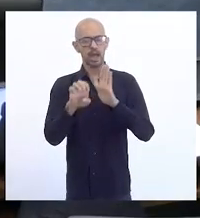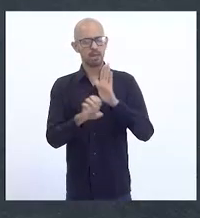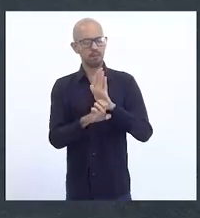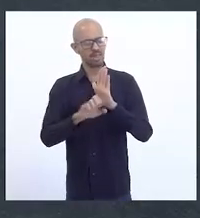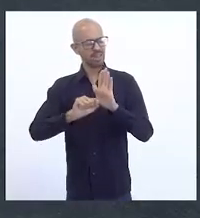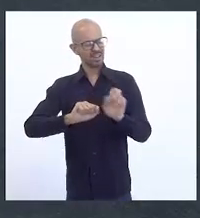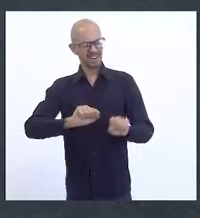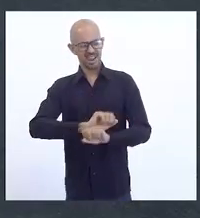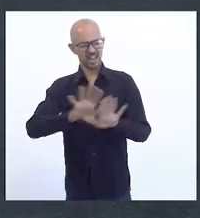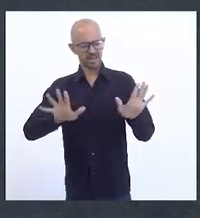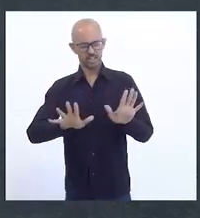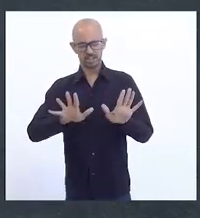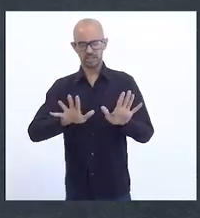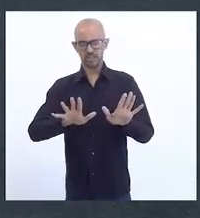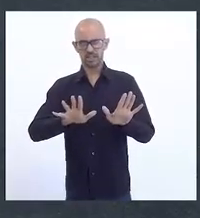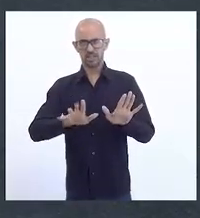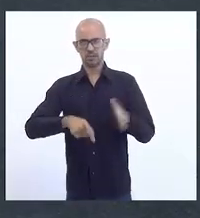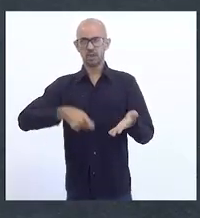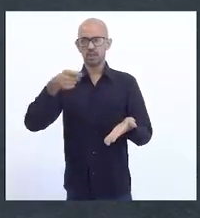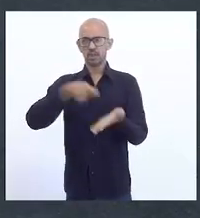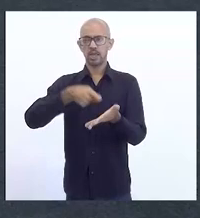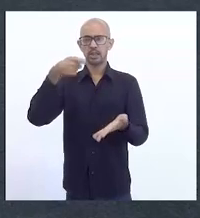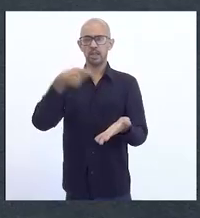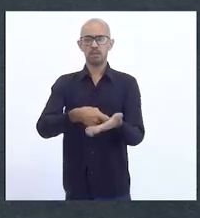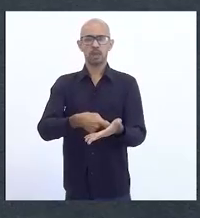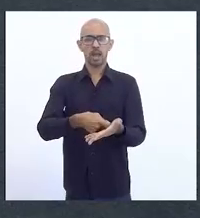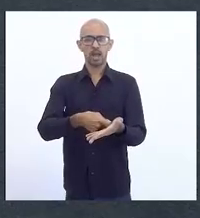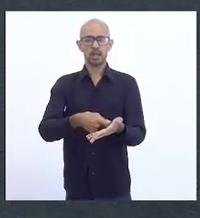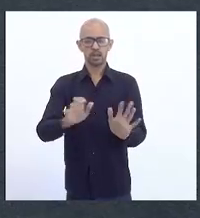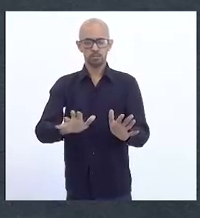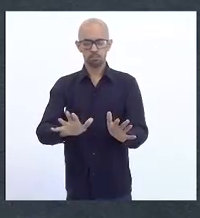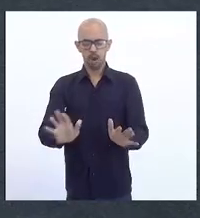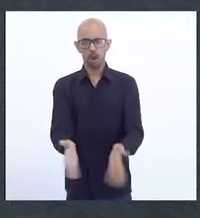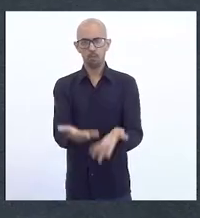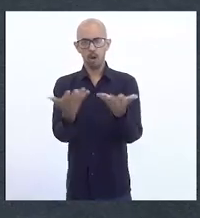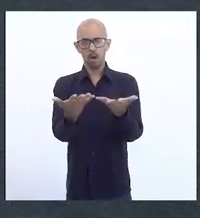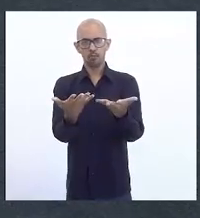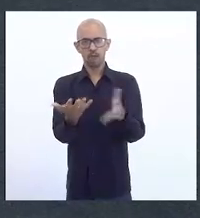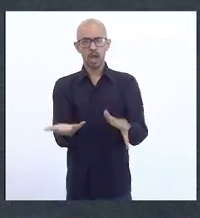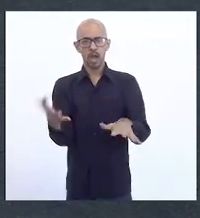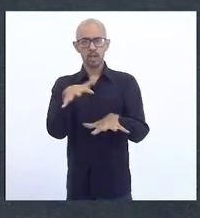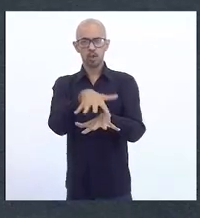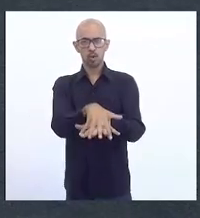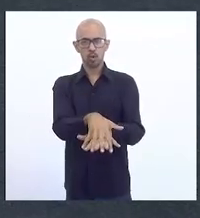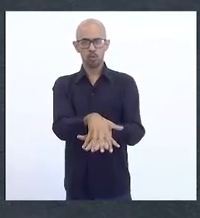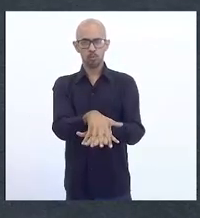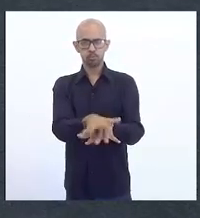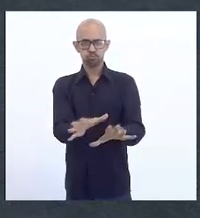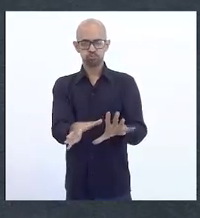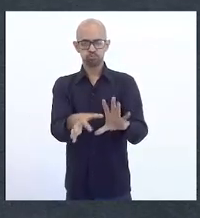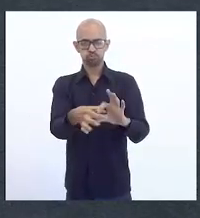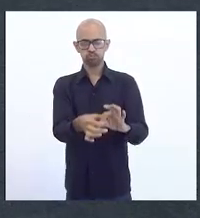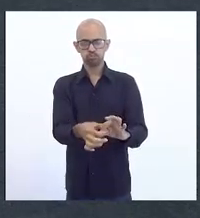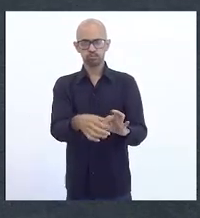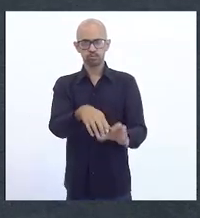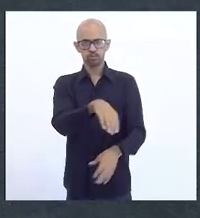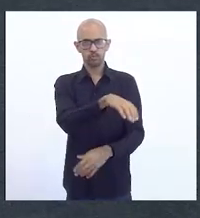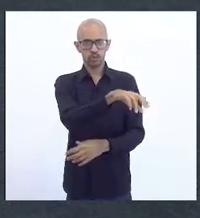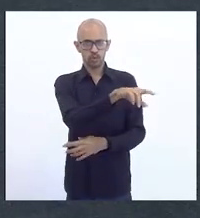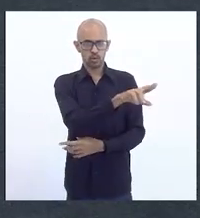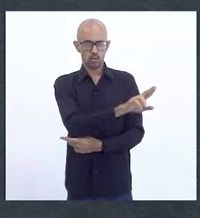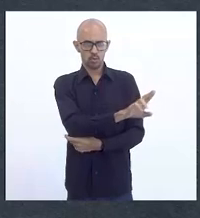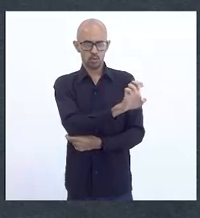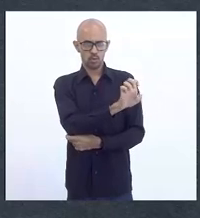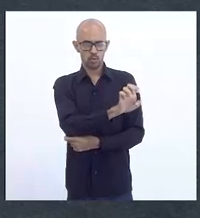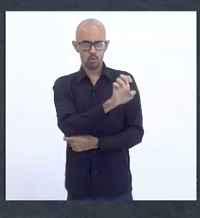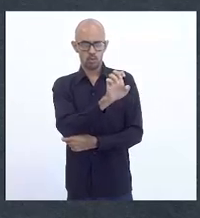clara. Fica determinada e promove a incorporação da Fundação Centro Universidade Estadual da